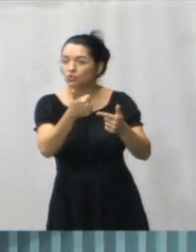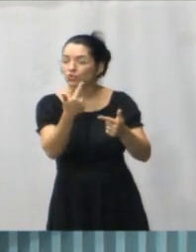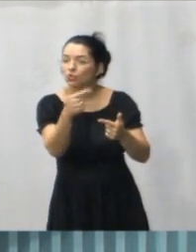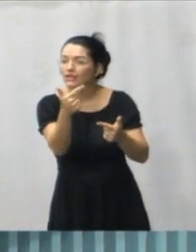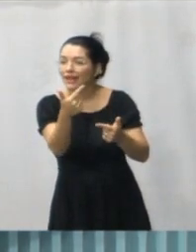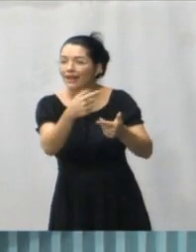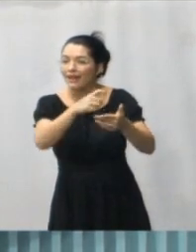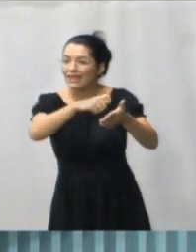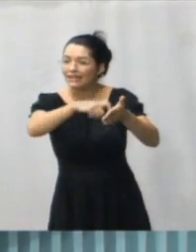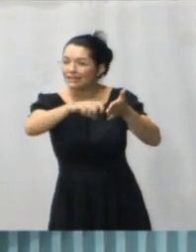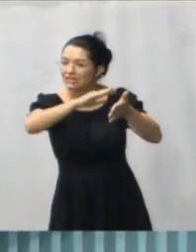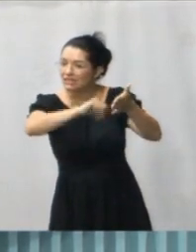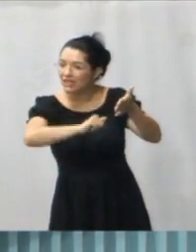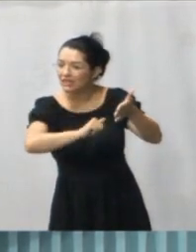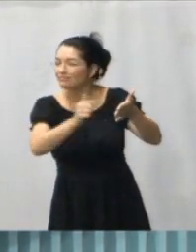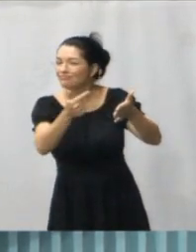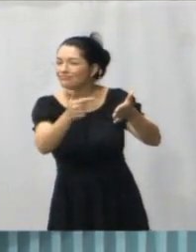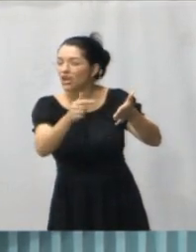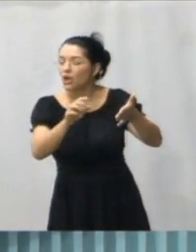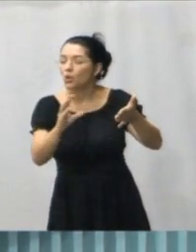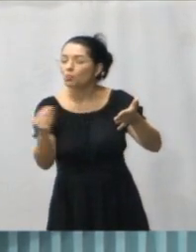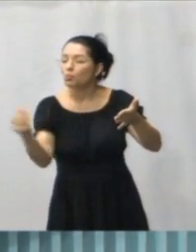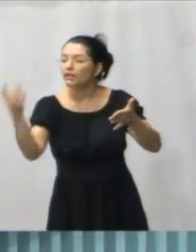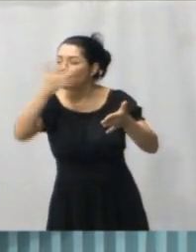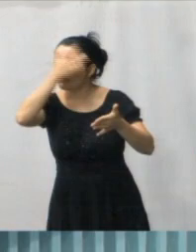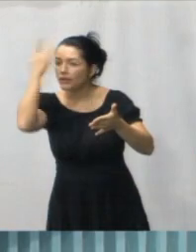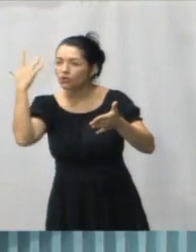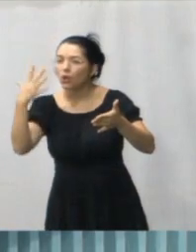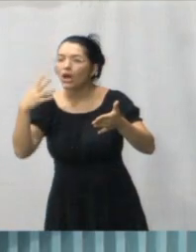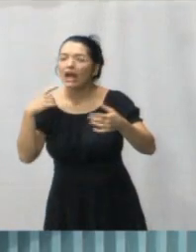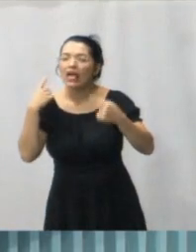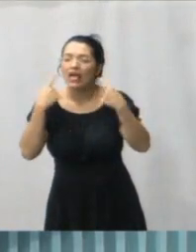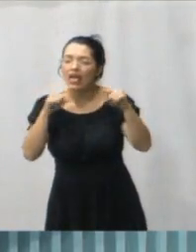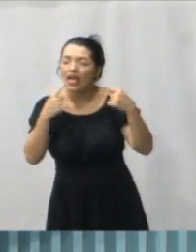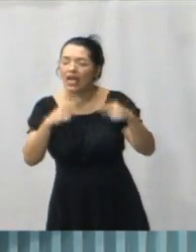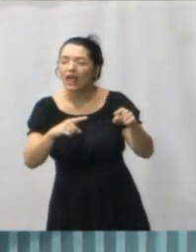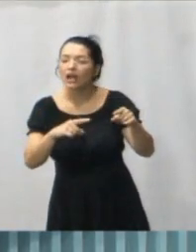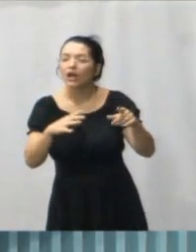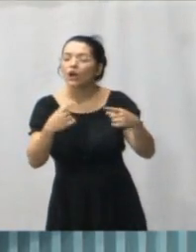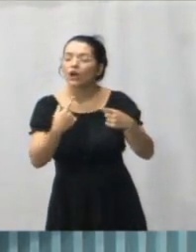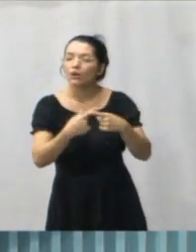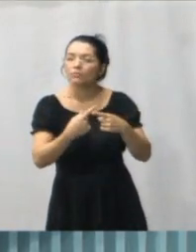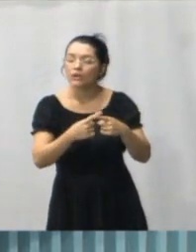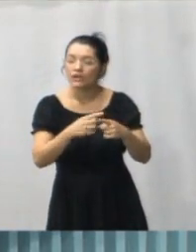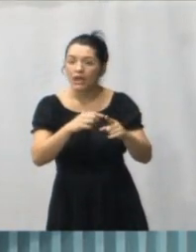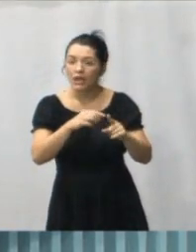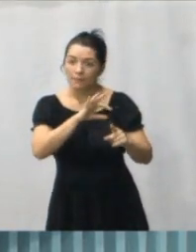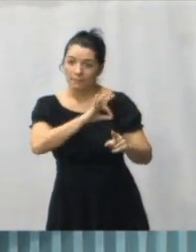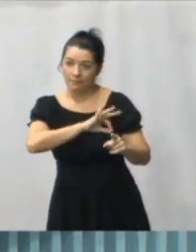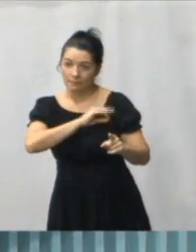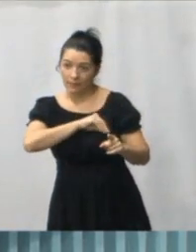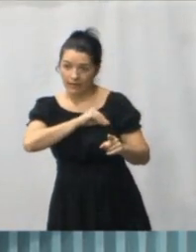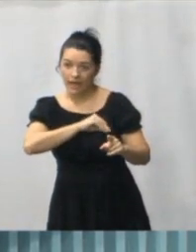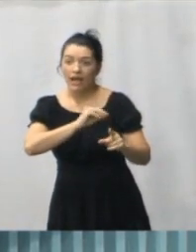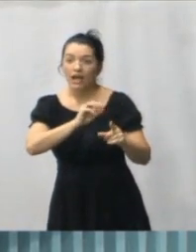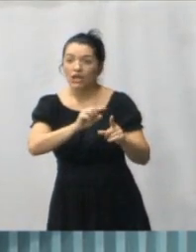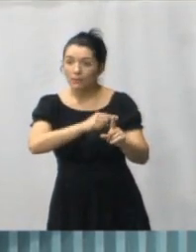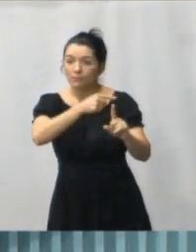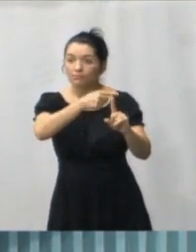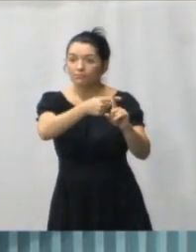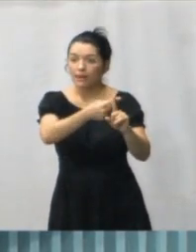reclamaram que juntou junto com o pagamento e acabou que o abono veio pouquíssimo. Então, o prefeito já